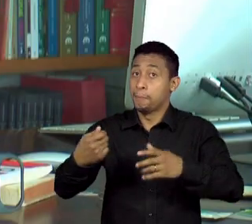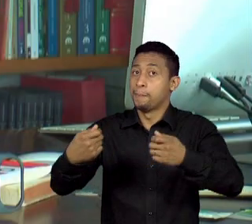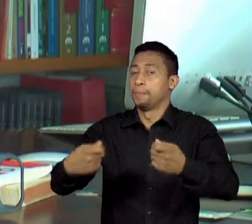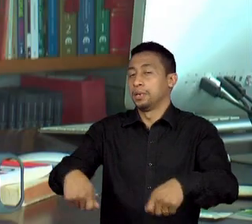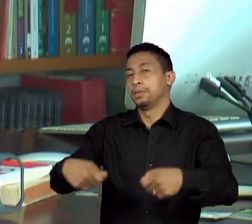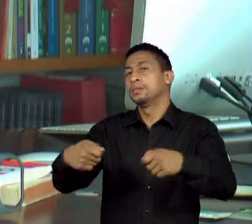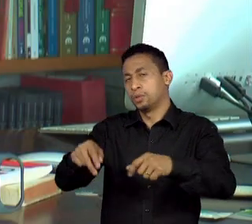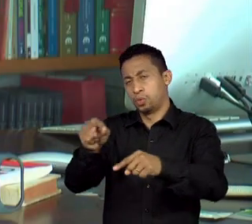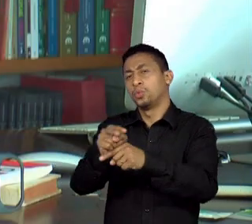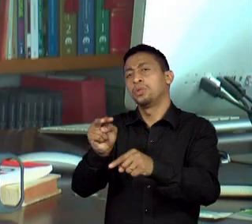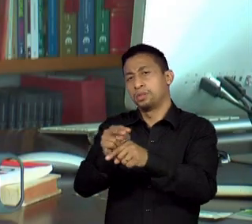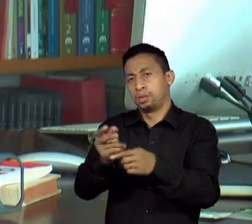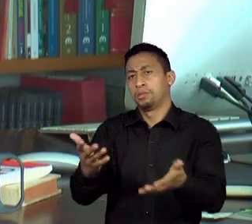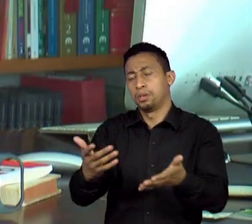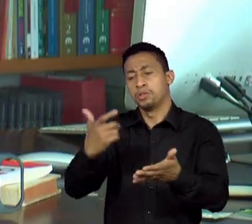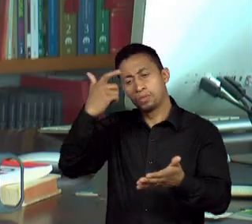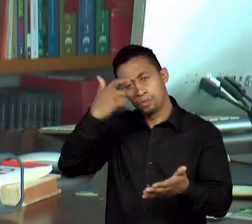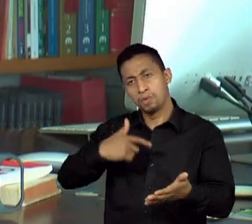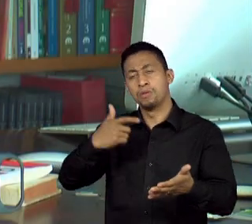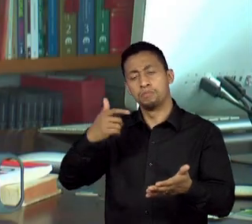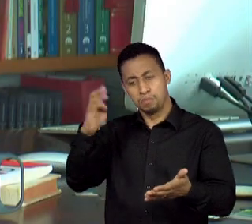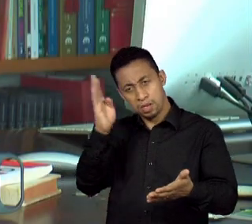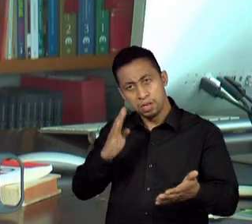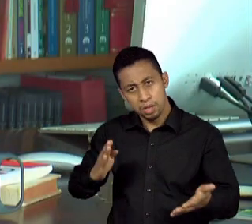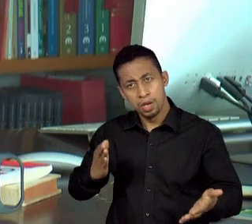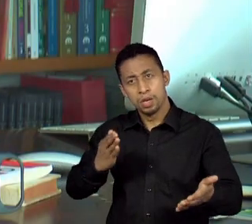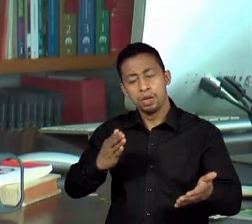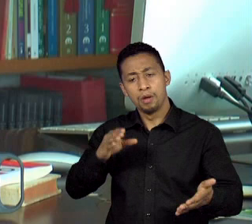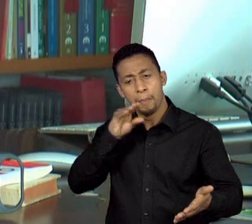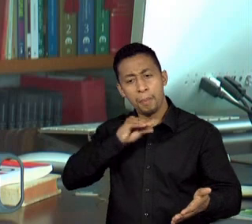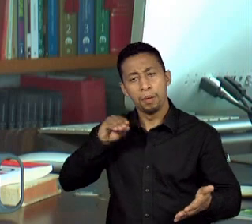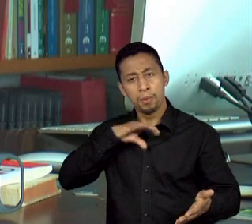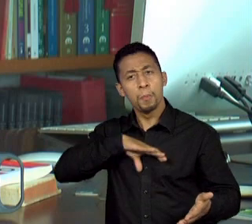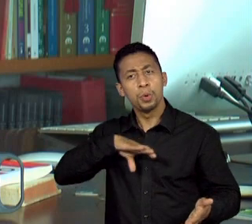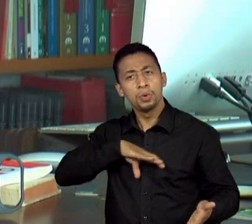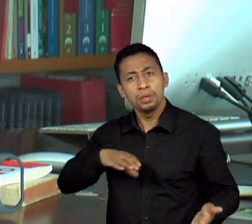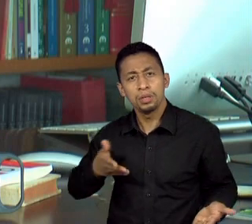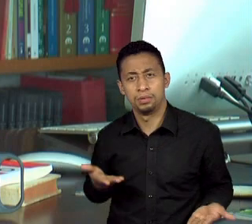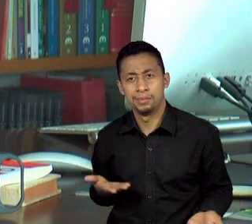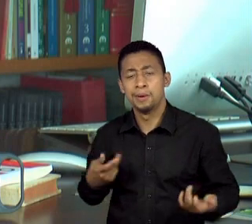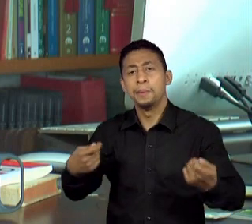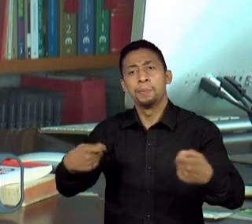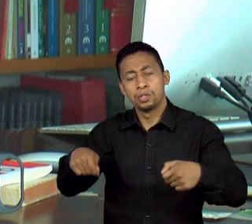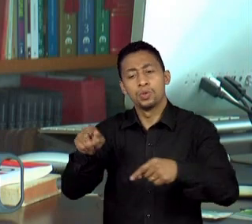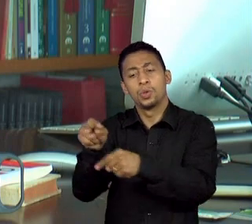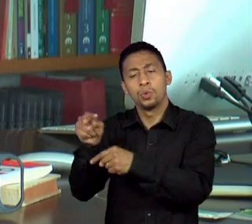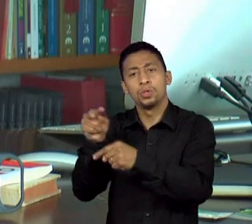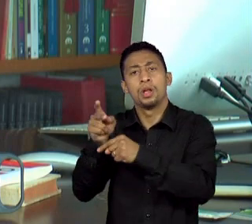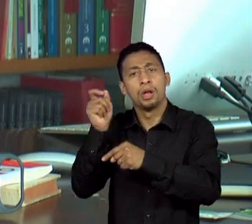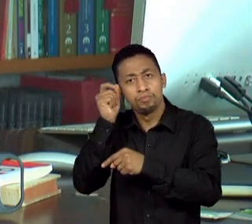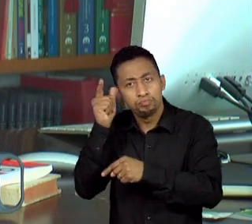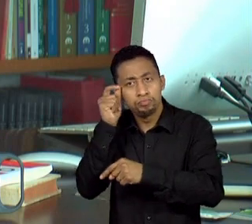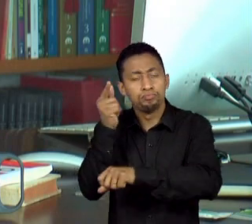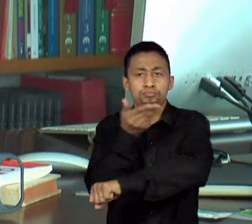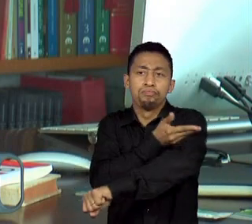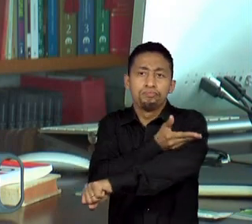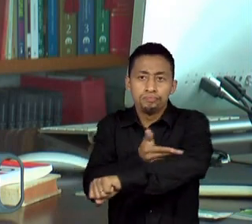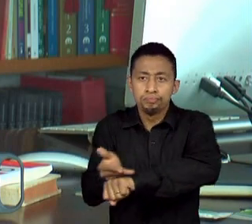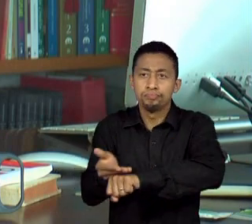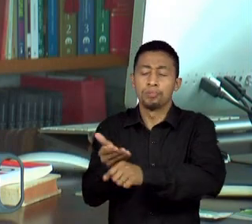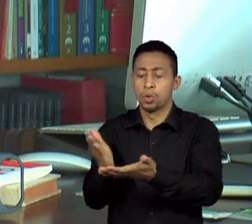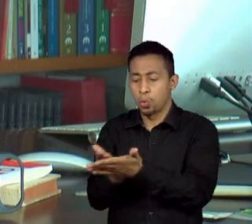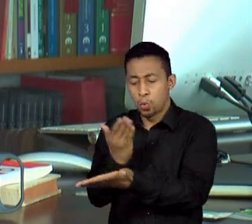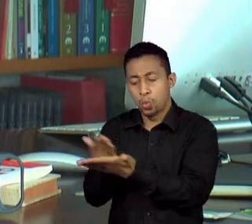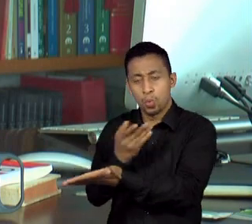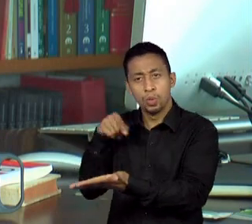dúvida. Nós somos brasileiros, falamos em português, temos que preservar a nossa cultura, os nossos livros,